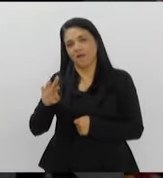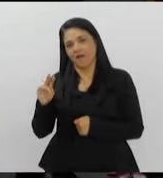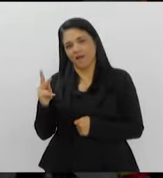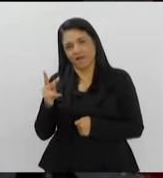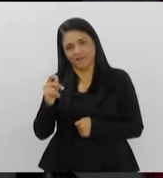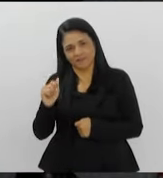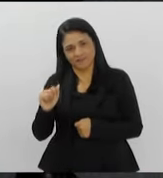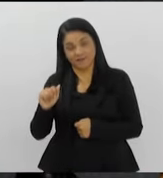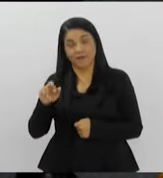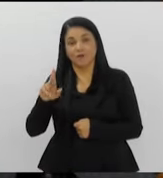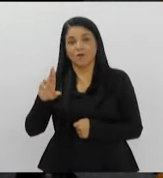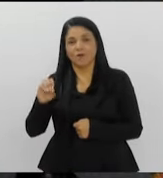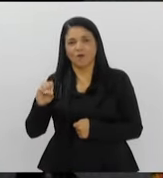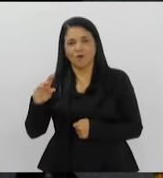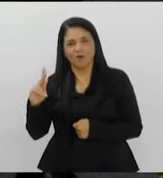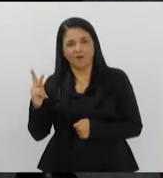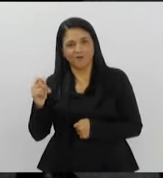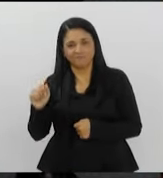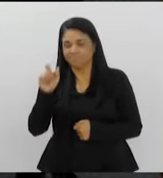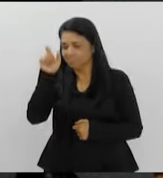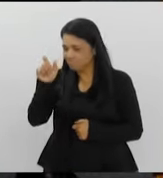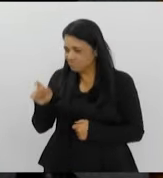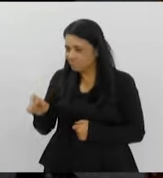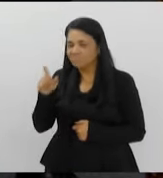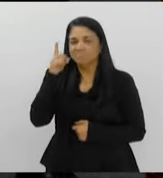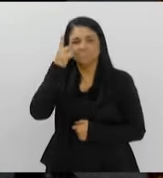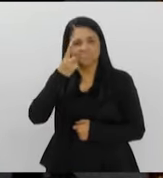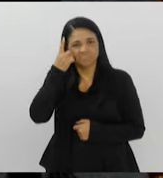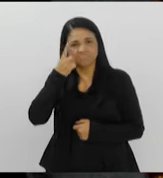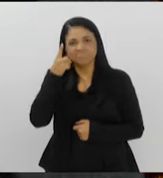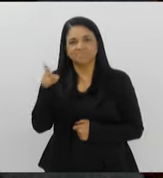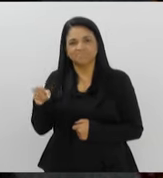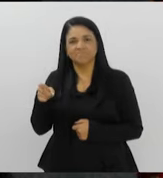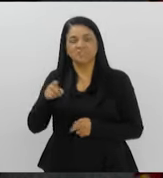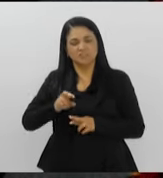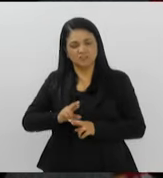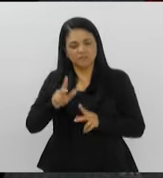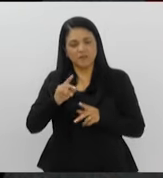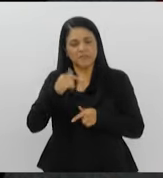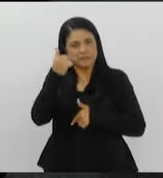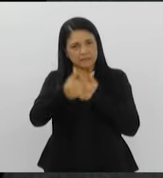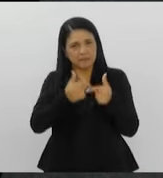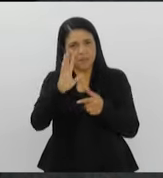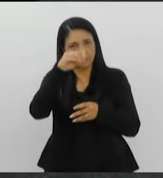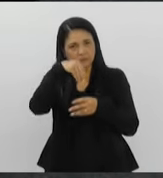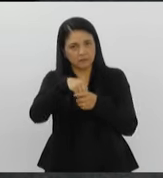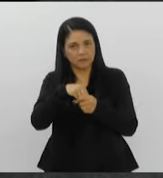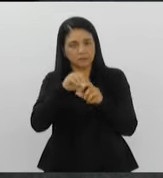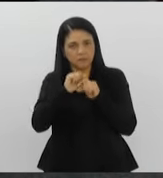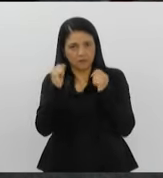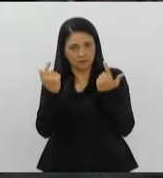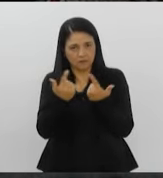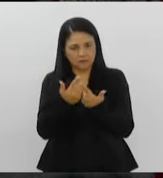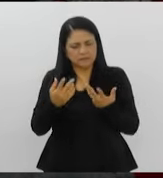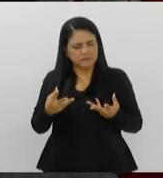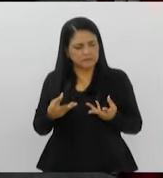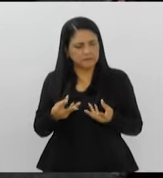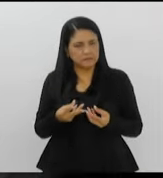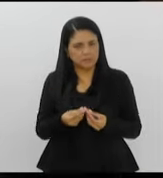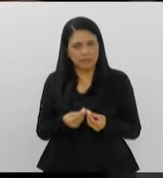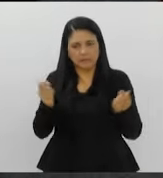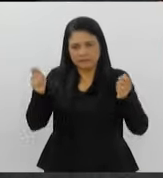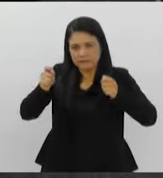pessoa que, sinceramente, faz a diferença aqui nessa casa, com tamanha sensibilidade